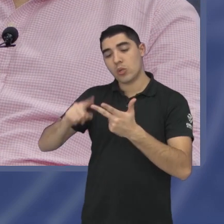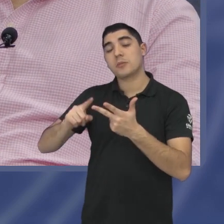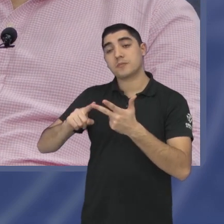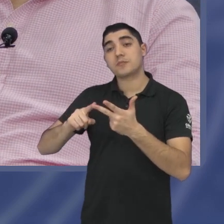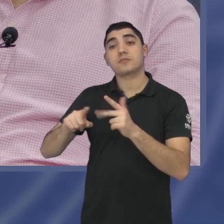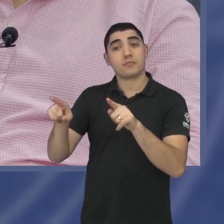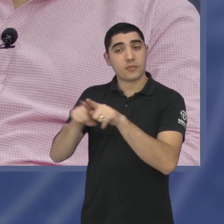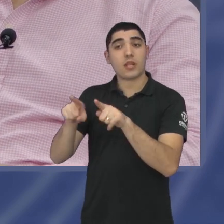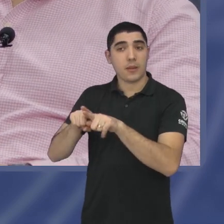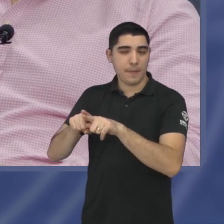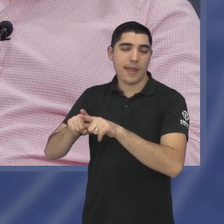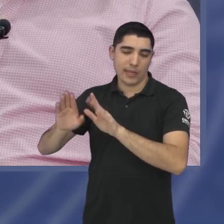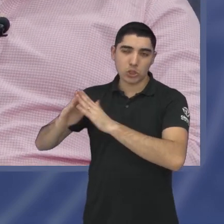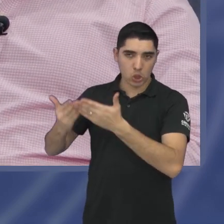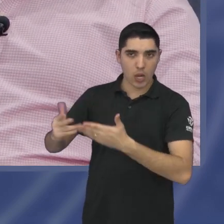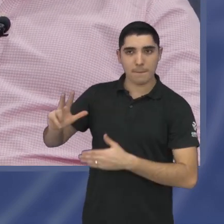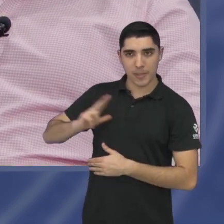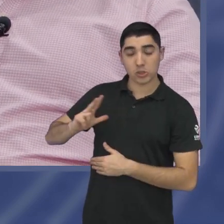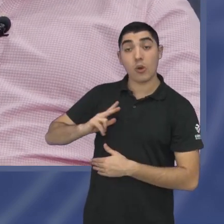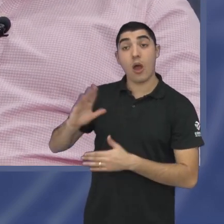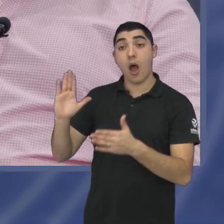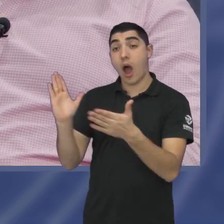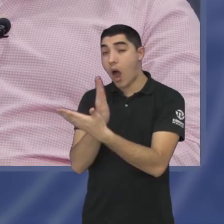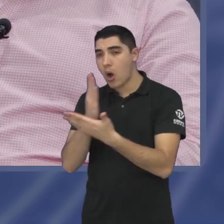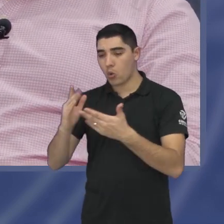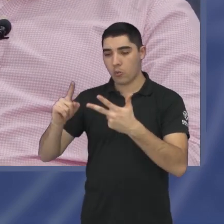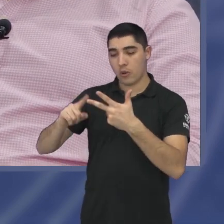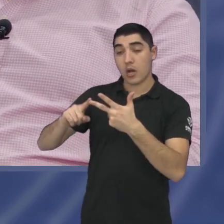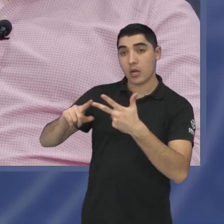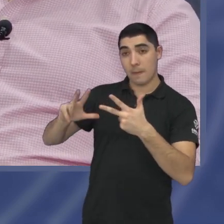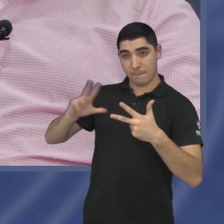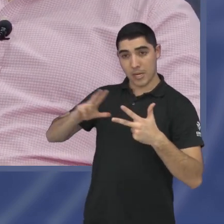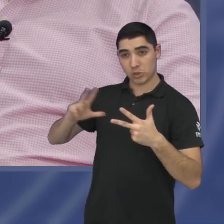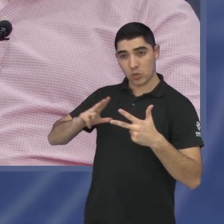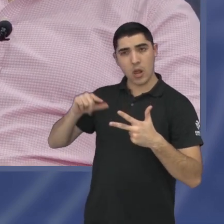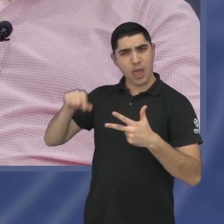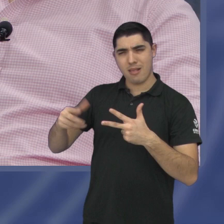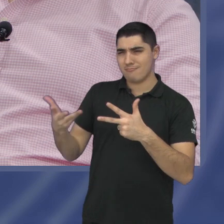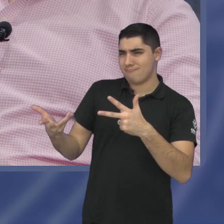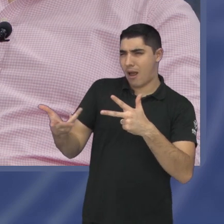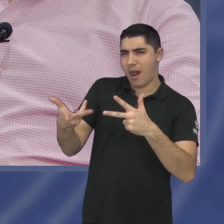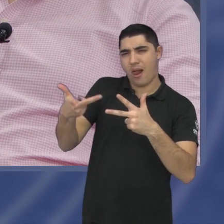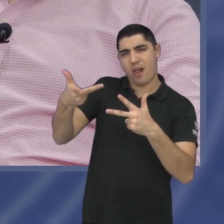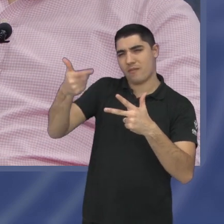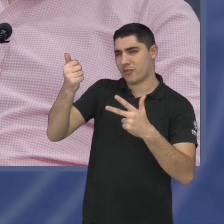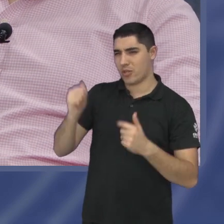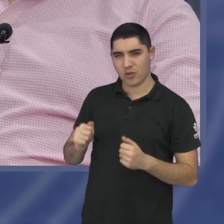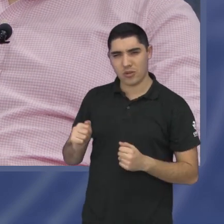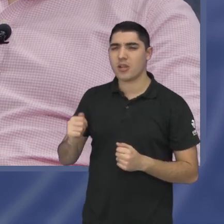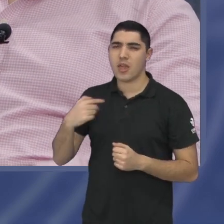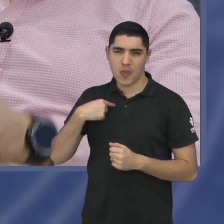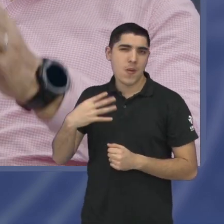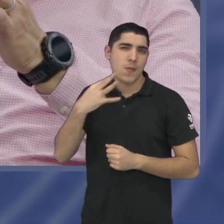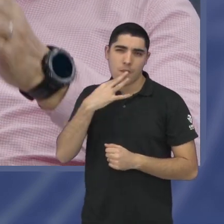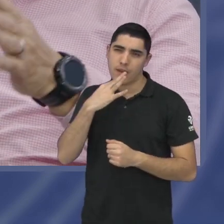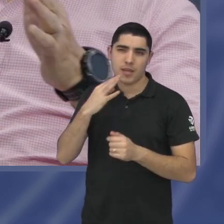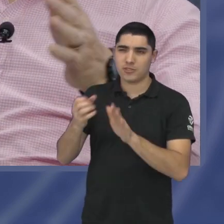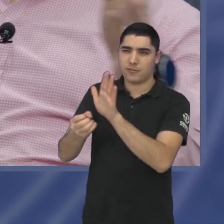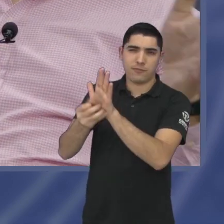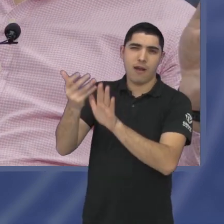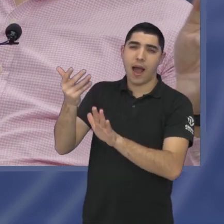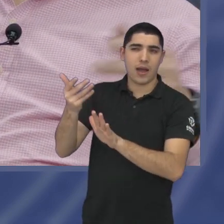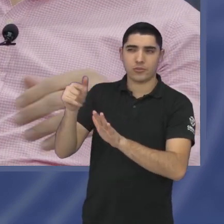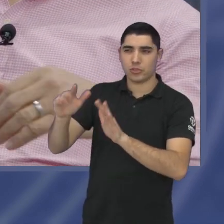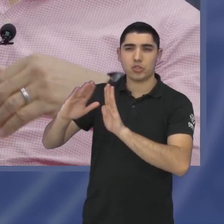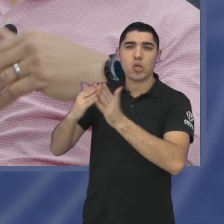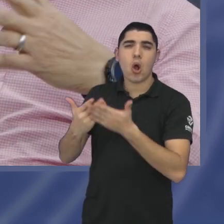ensino municipal. Tem algumas escolas da rede particular que são excepcionais, né? Eu conheço o trabalho de